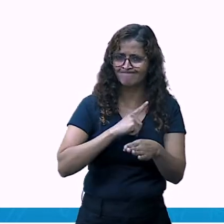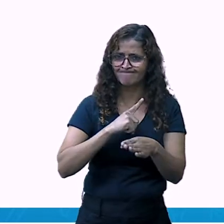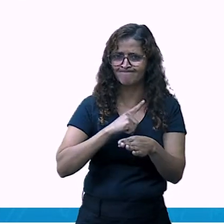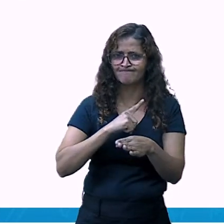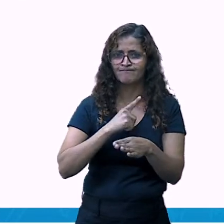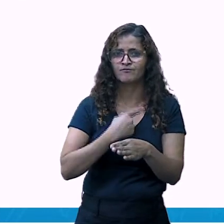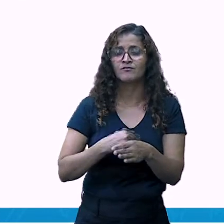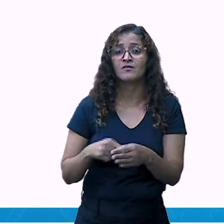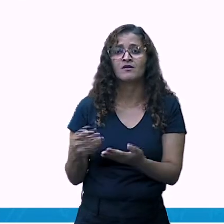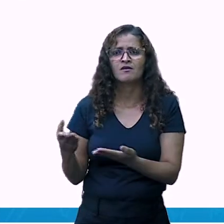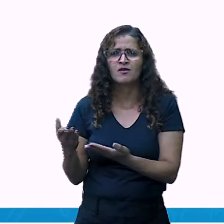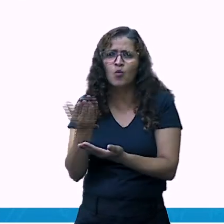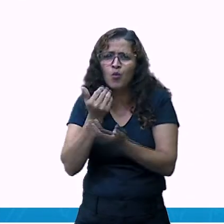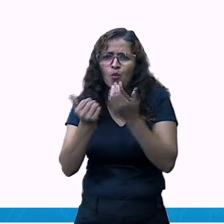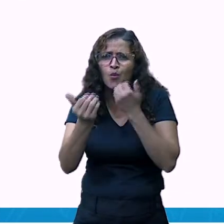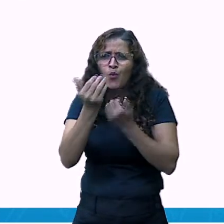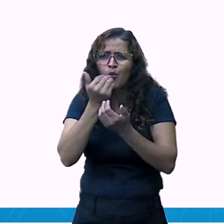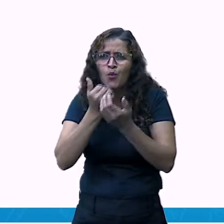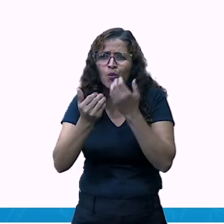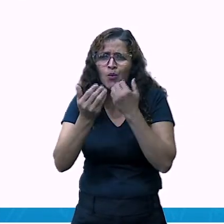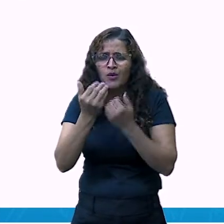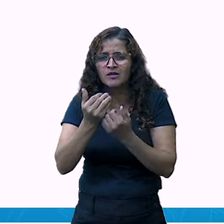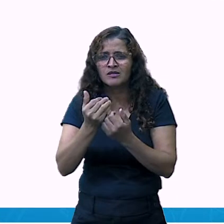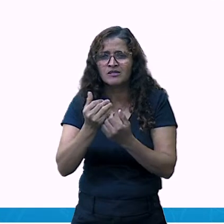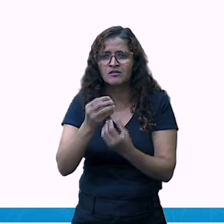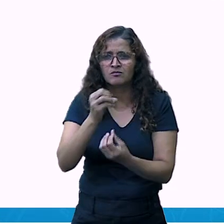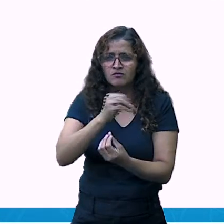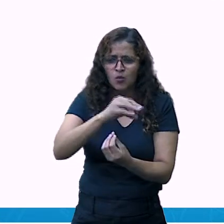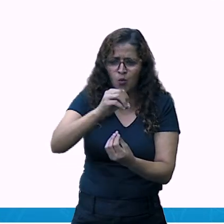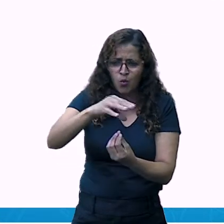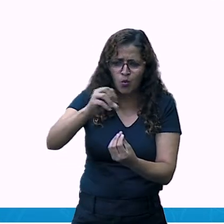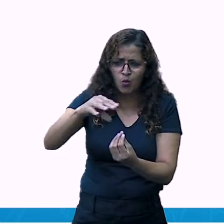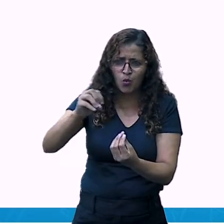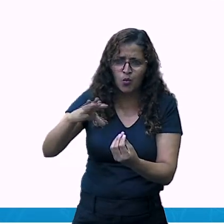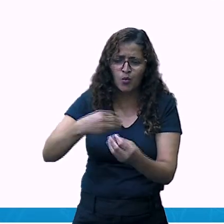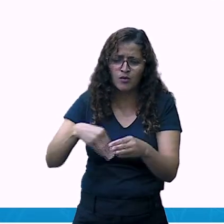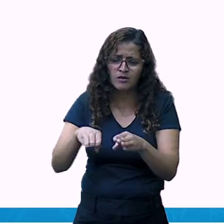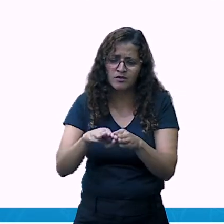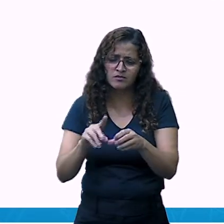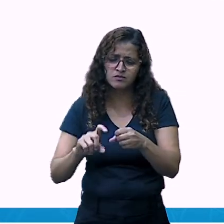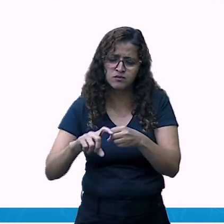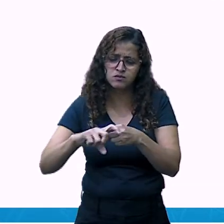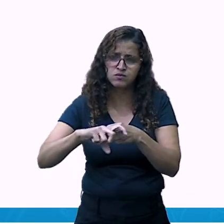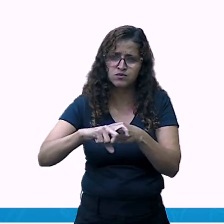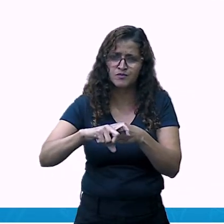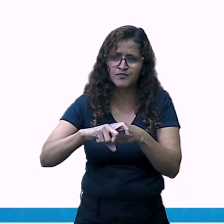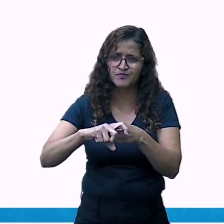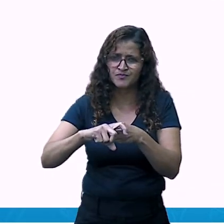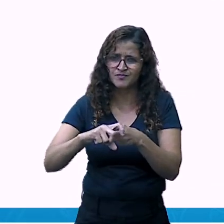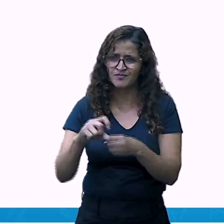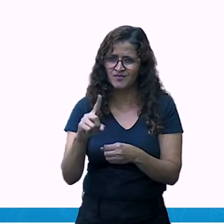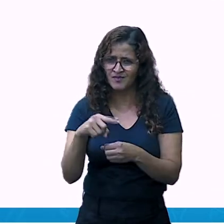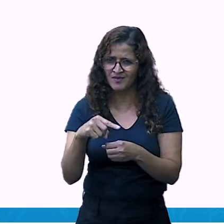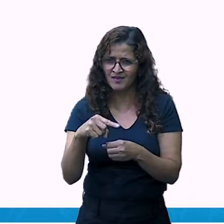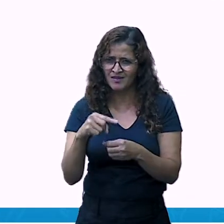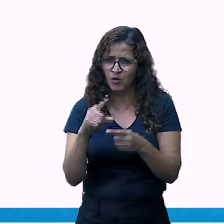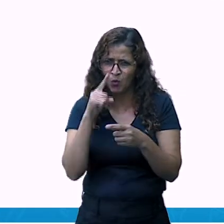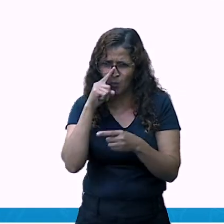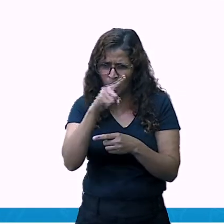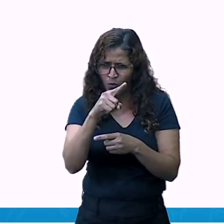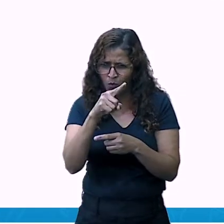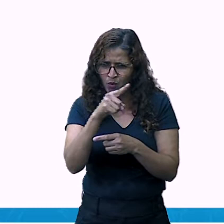Ingerir alimentos em que foram usados fungos ou bactérias é sempre muito